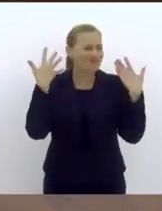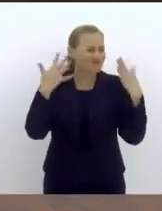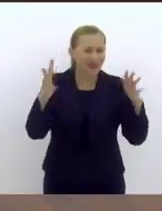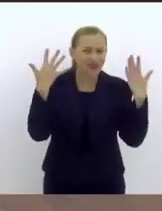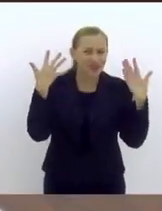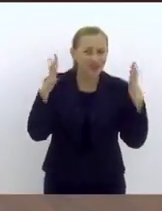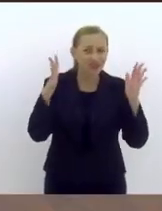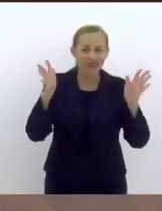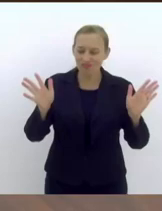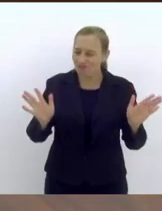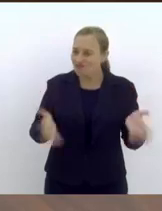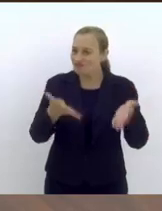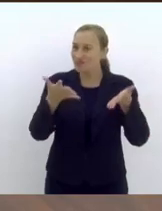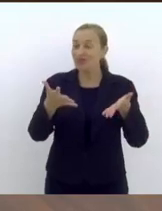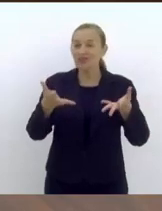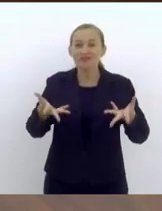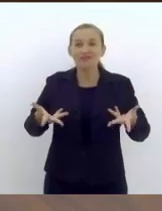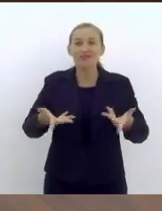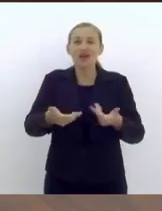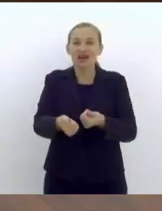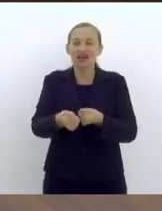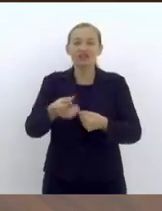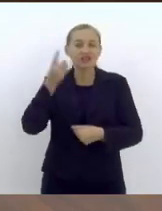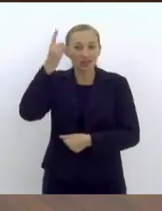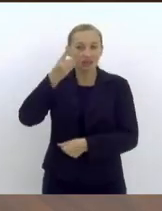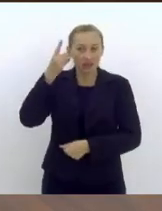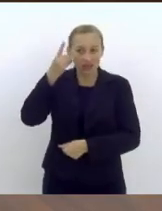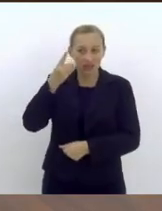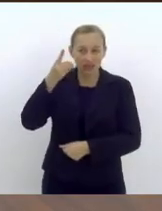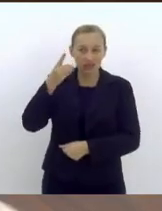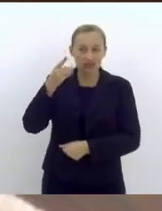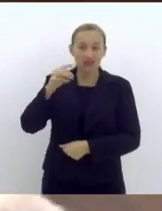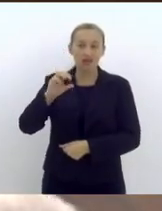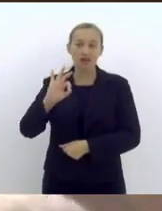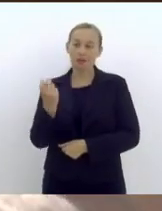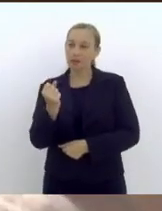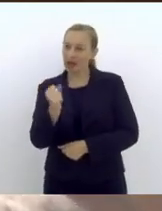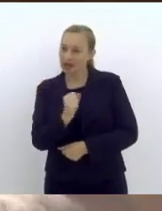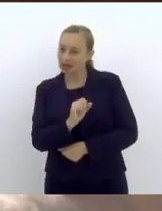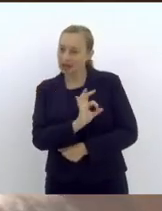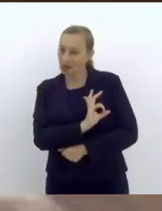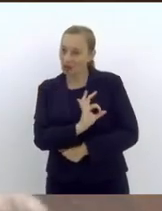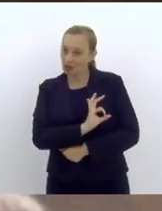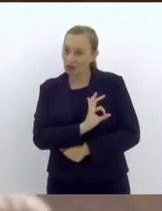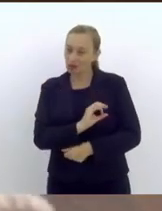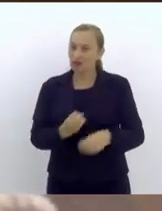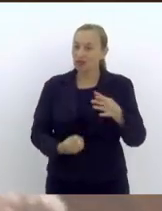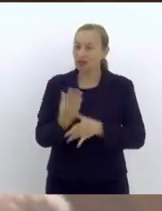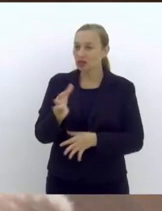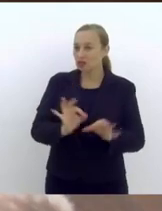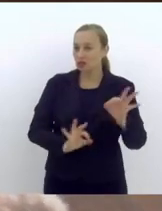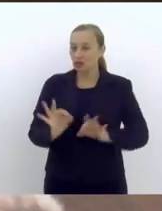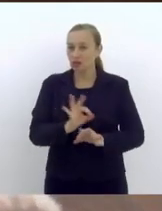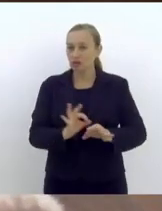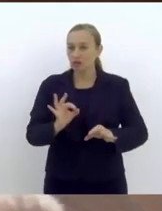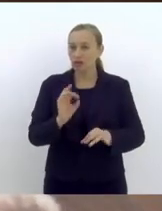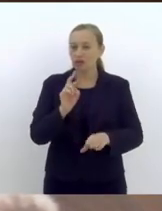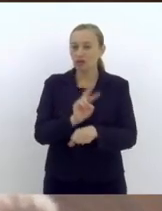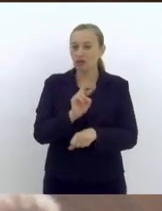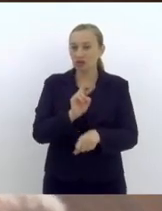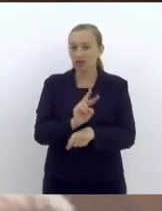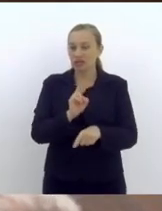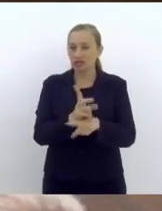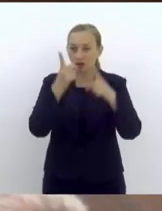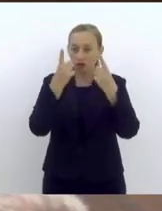a iniciativa Bela iniciativa da deputada Marta Rocha que cria o programa de prevenção à violência contra mulher